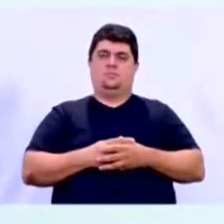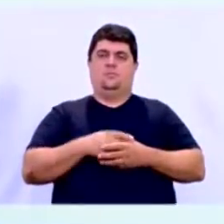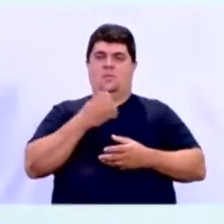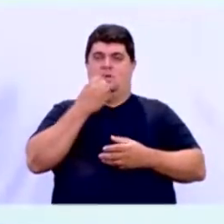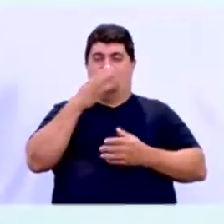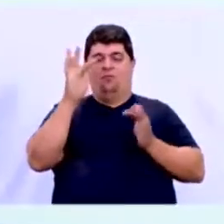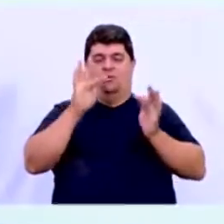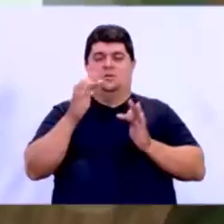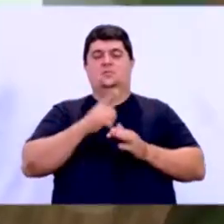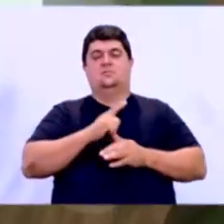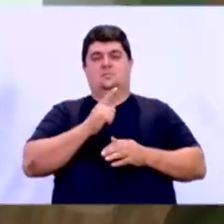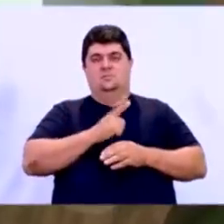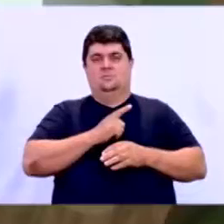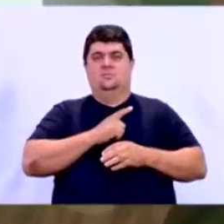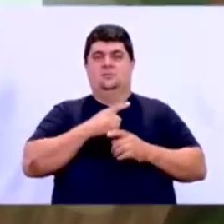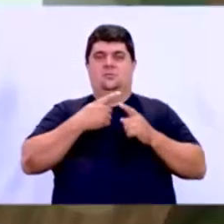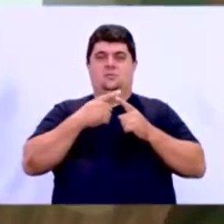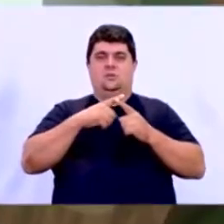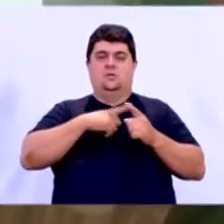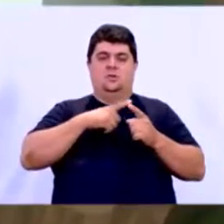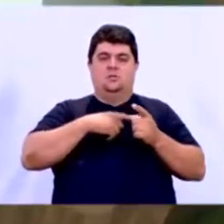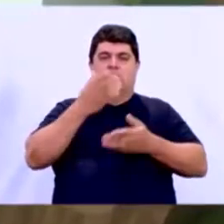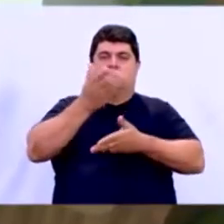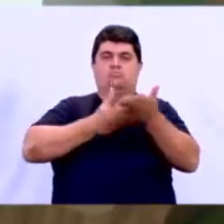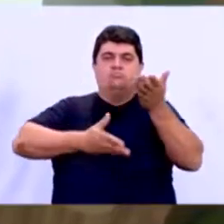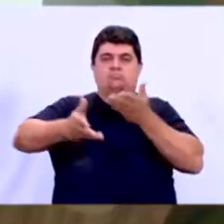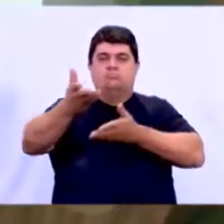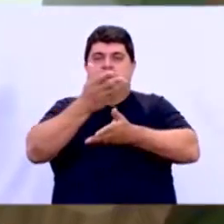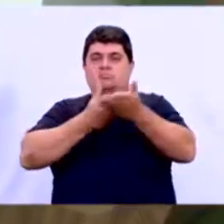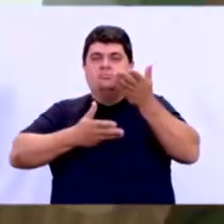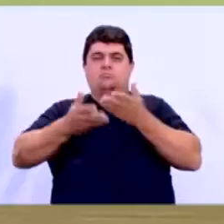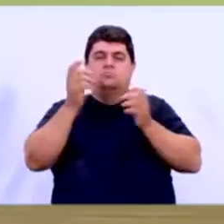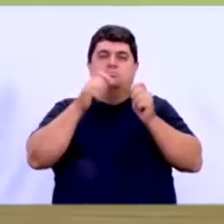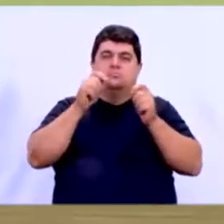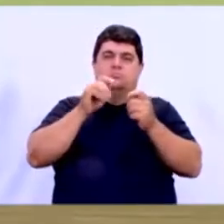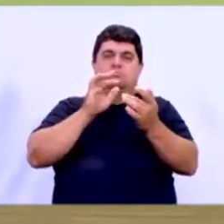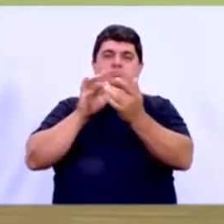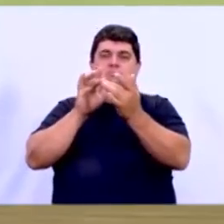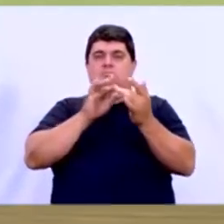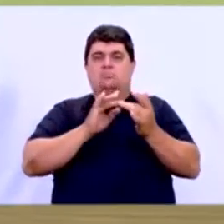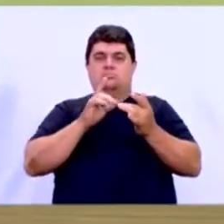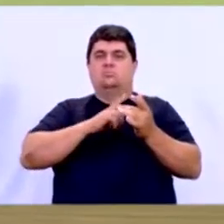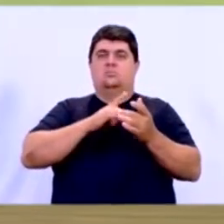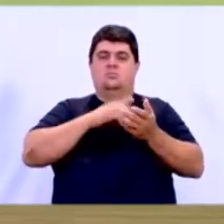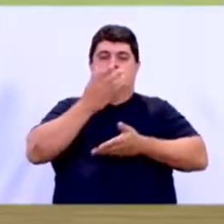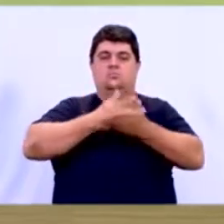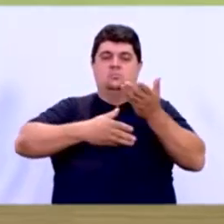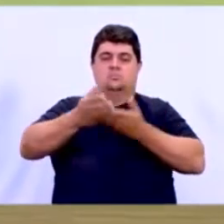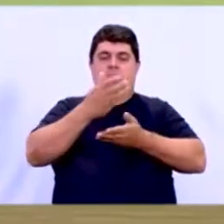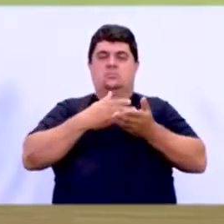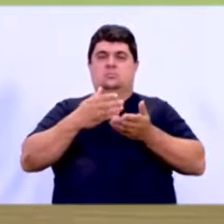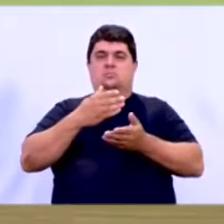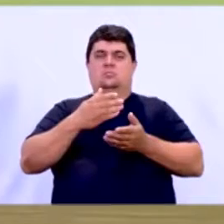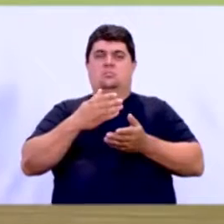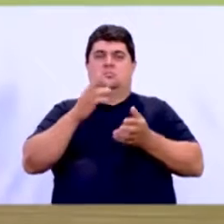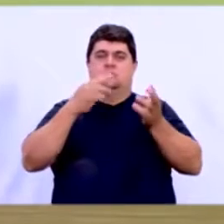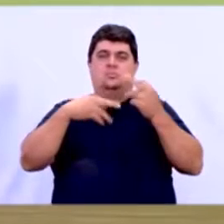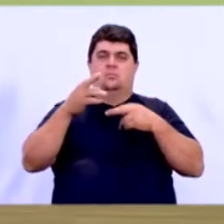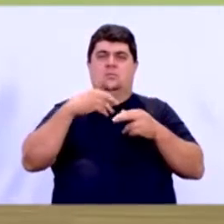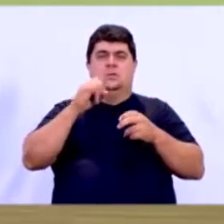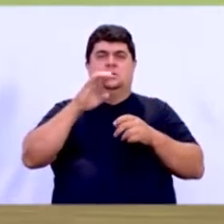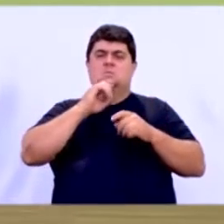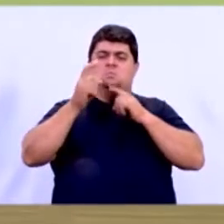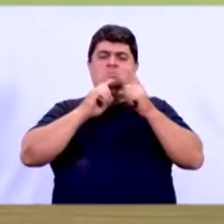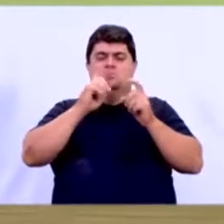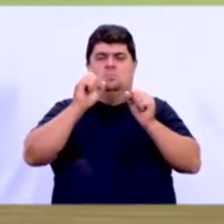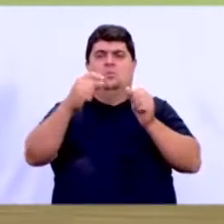fica feliz por isso também, de estar propiciando essa participação de vocês e poder estar fazendo essa interação e respondendo as questões e dúvidas, a gente